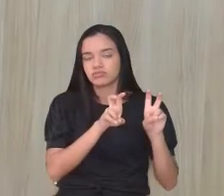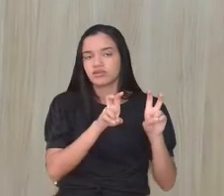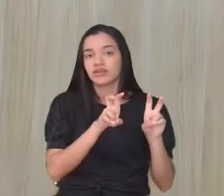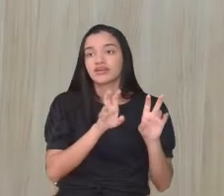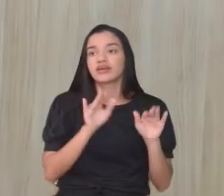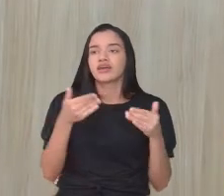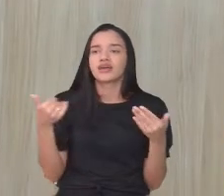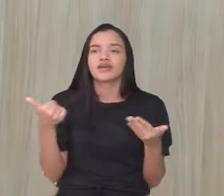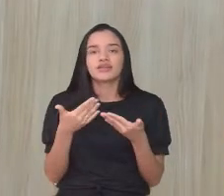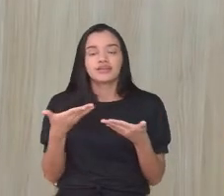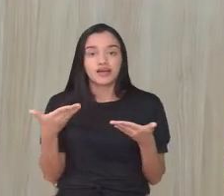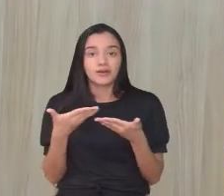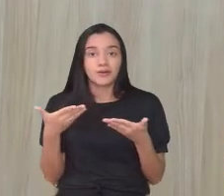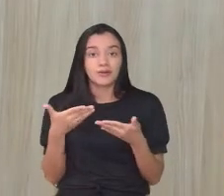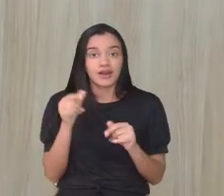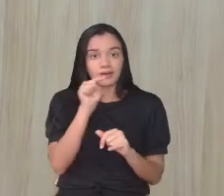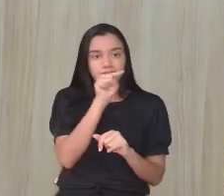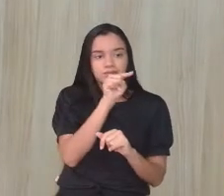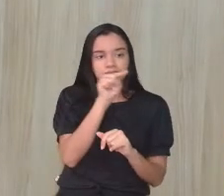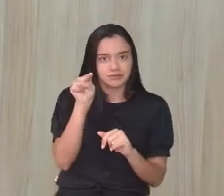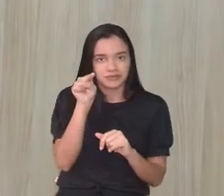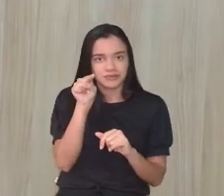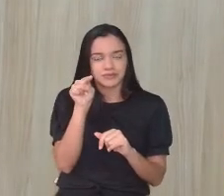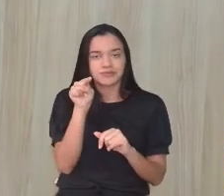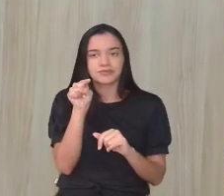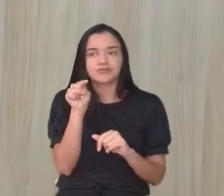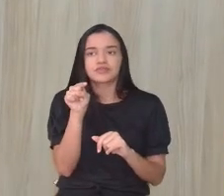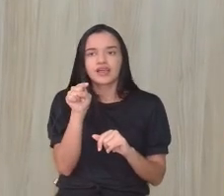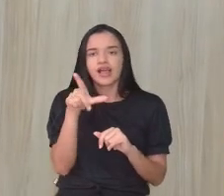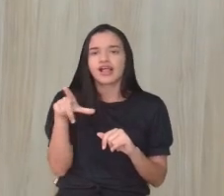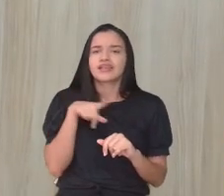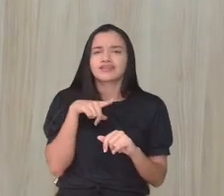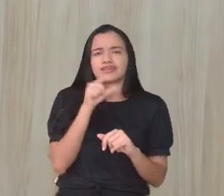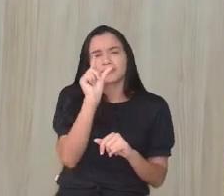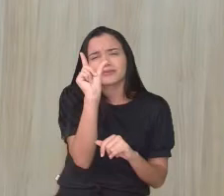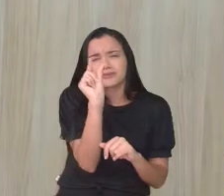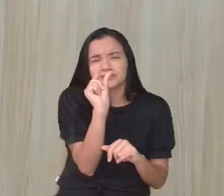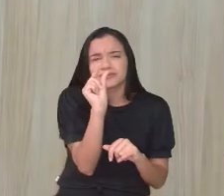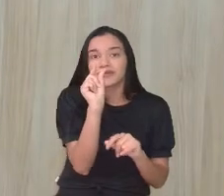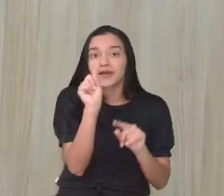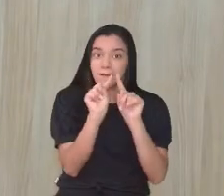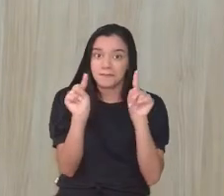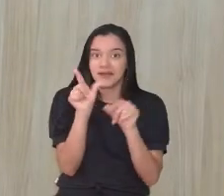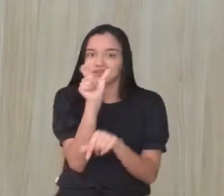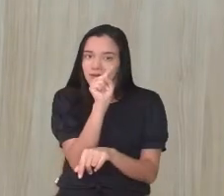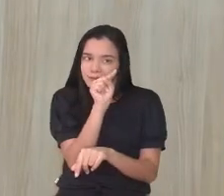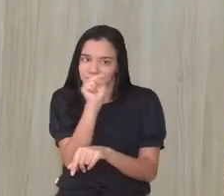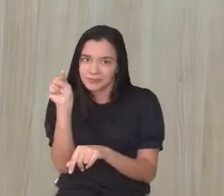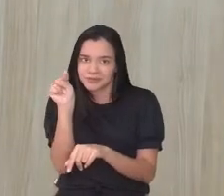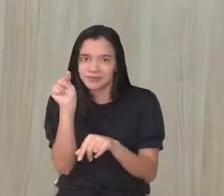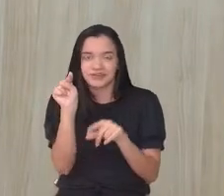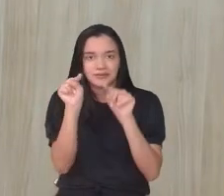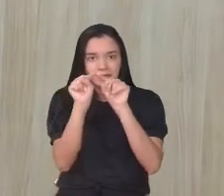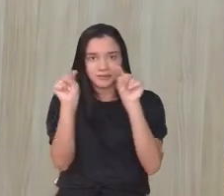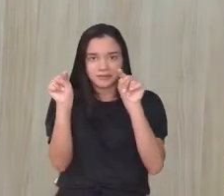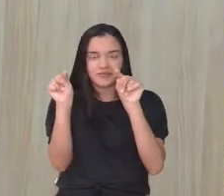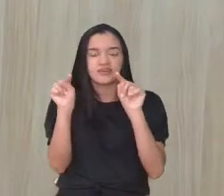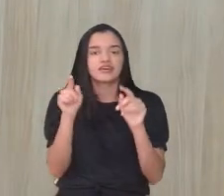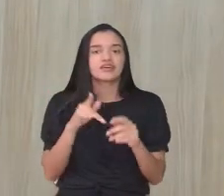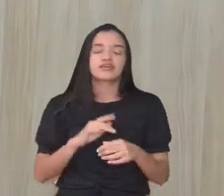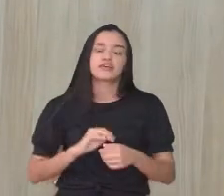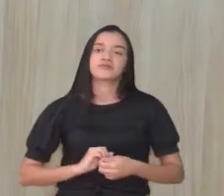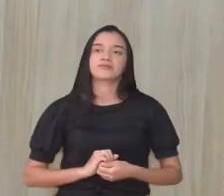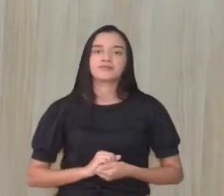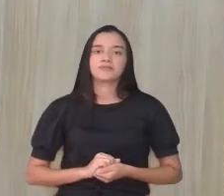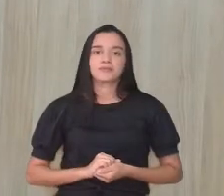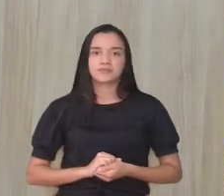segundo exemplo, eu usei o travessão. Embora o travessão tenha ficado pequenininho, mas é um travessão, tá certo? Ele também marca o início do discurso